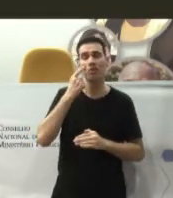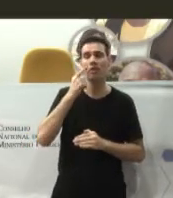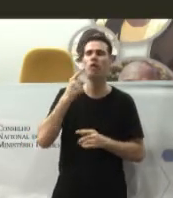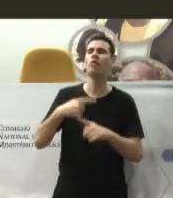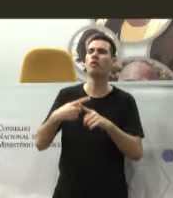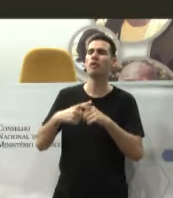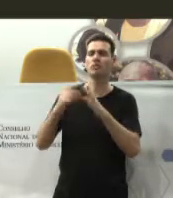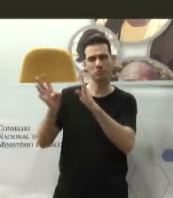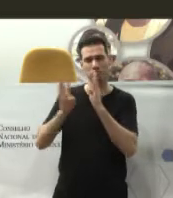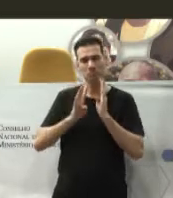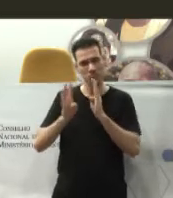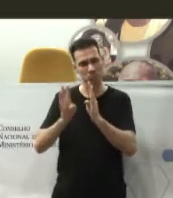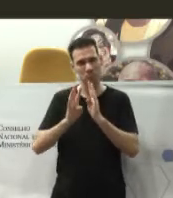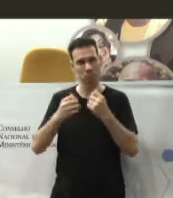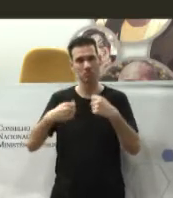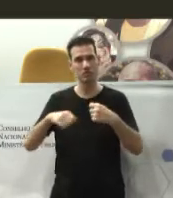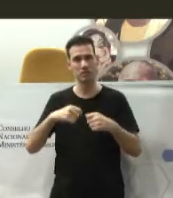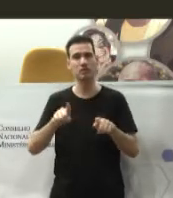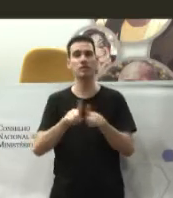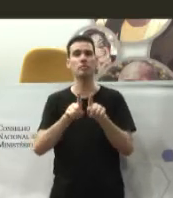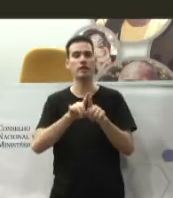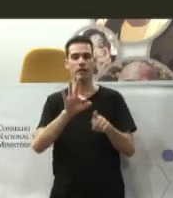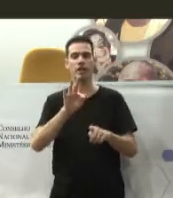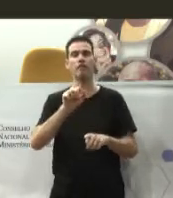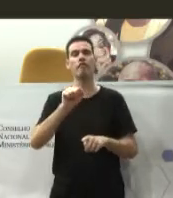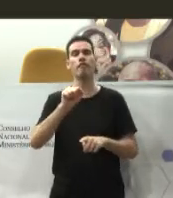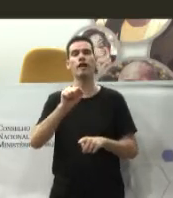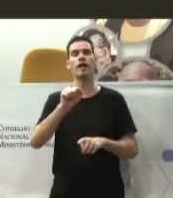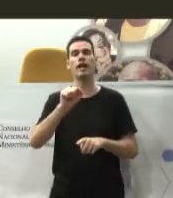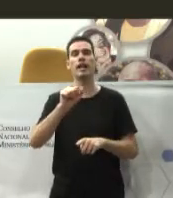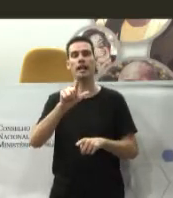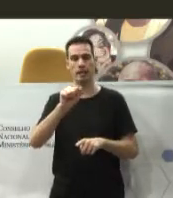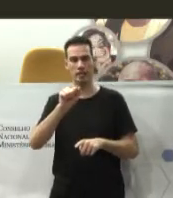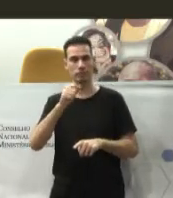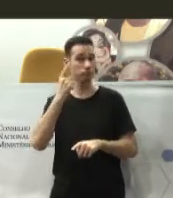na escutativa, é ouvir, mas ao mesmo tempo não ouvir.